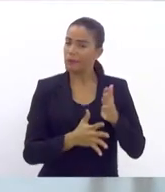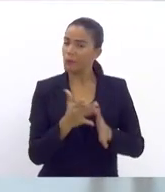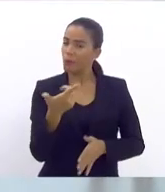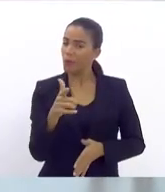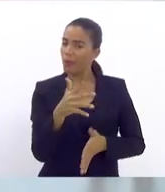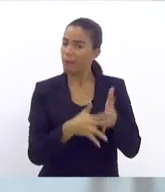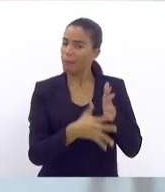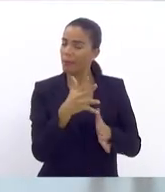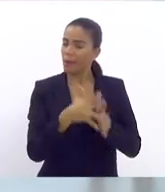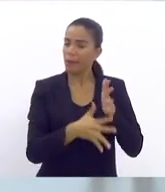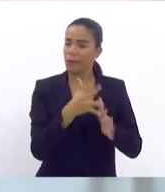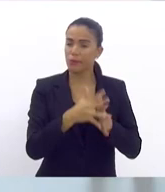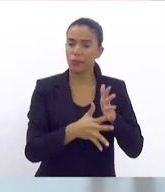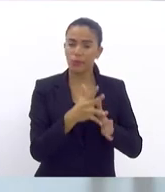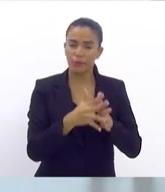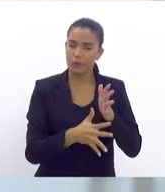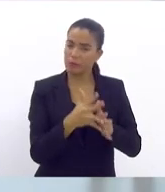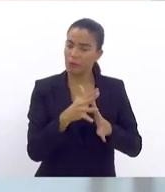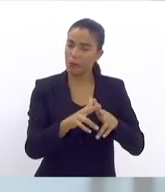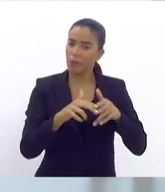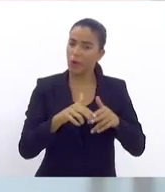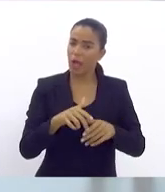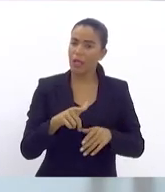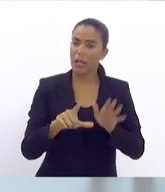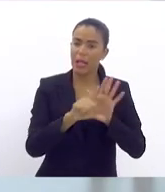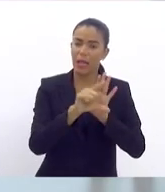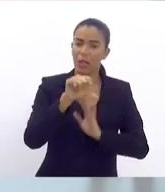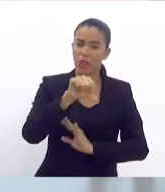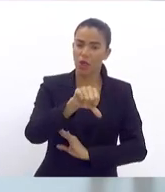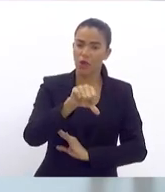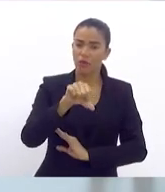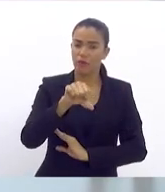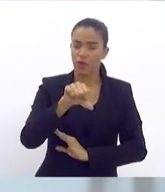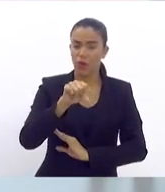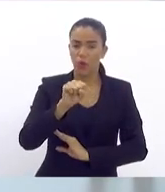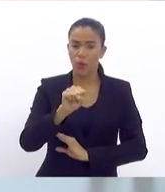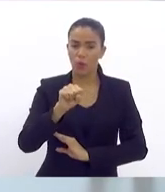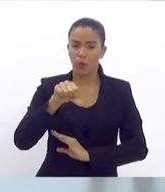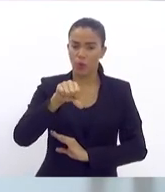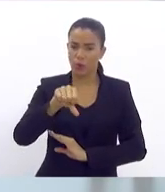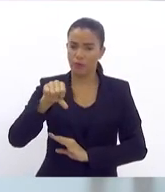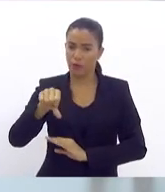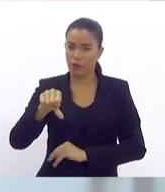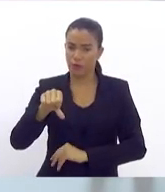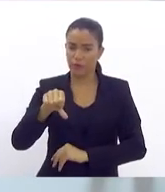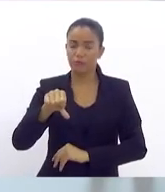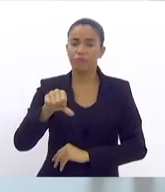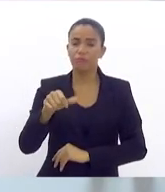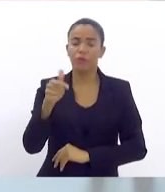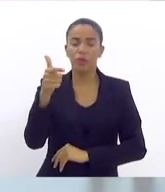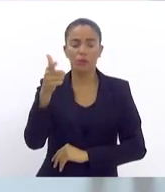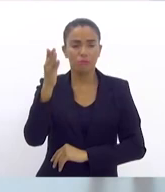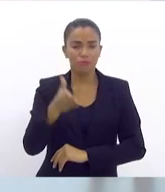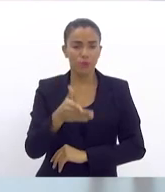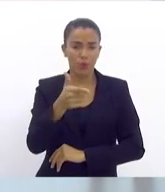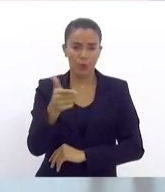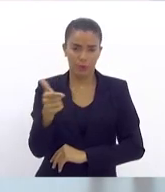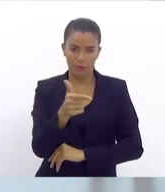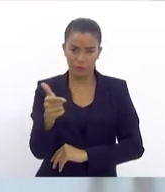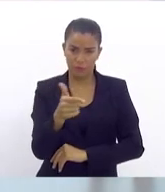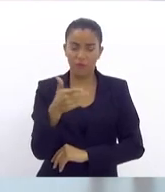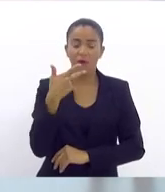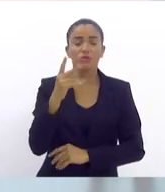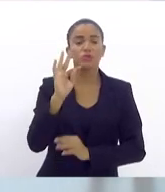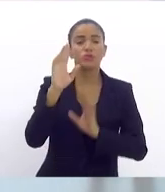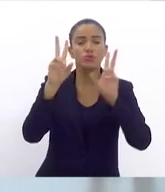prejudicabilidade, função da Lei 9889 de 22, que dispõe sobre o tratamento